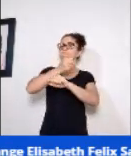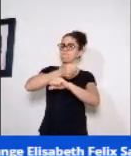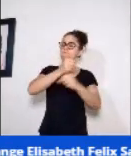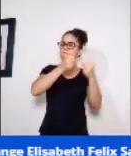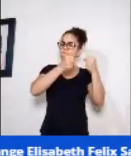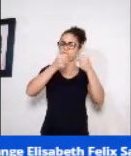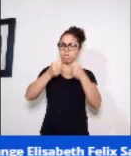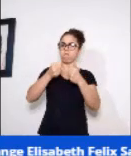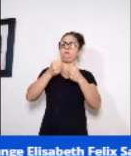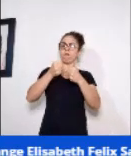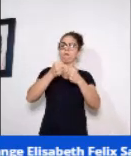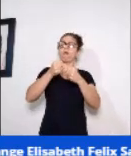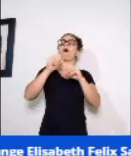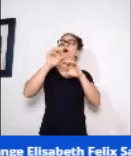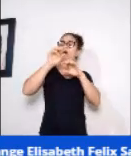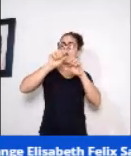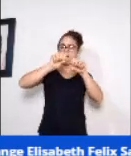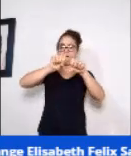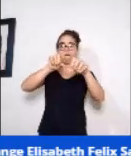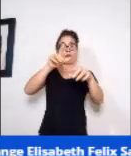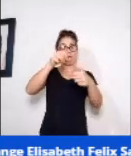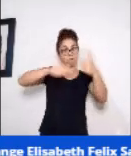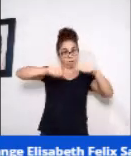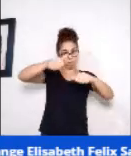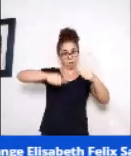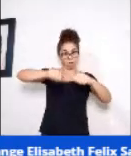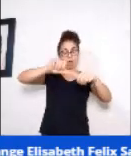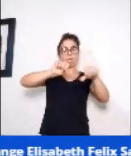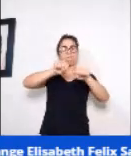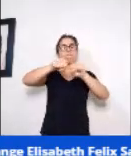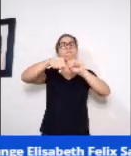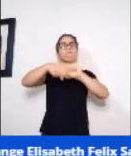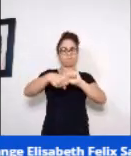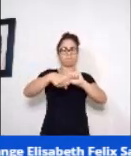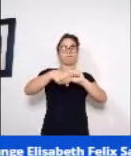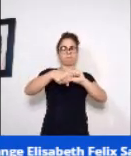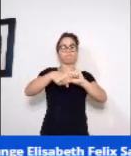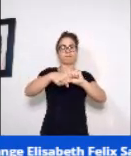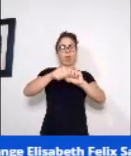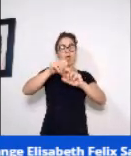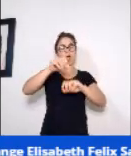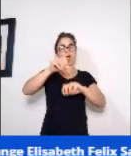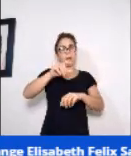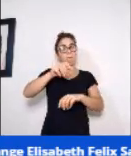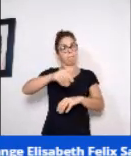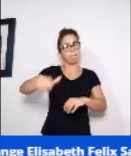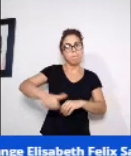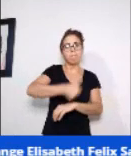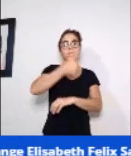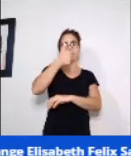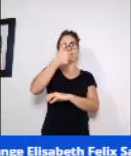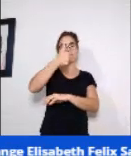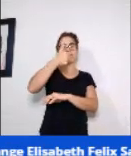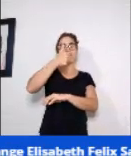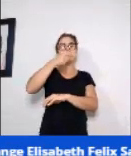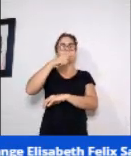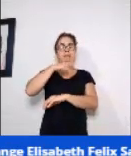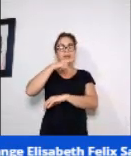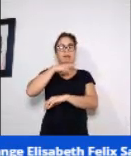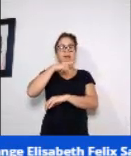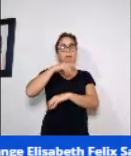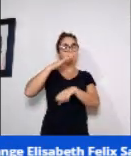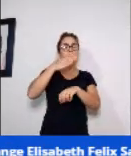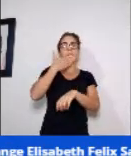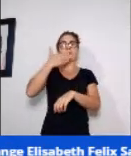avaliação formativa, ela passa a crescer, ganhar mais contexto dentro da avaliação na pandemia. E no caso dos dias a